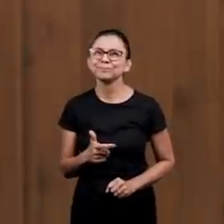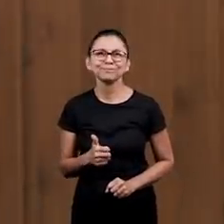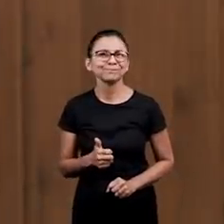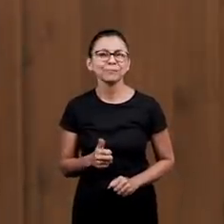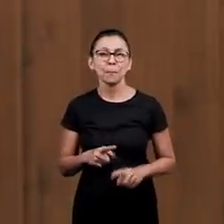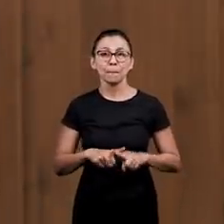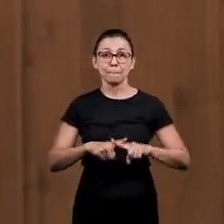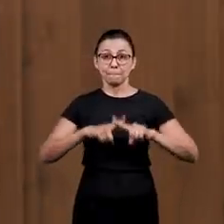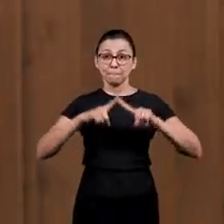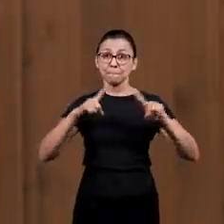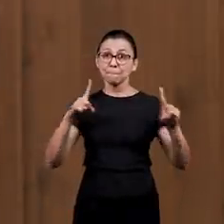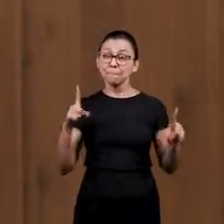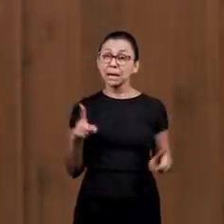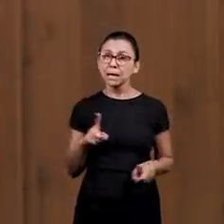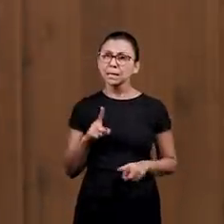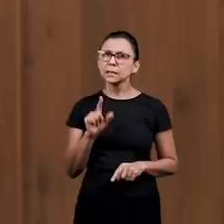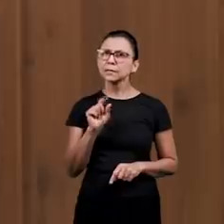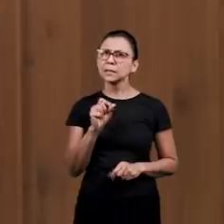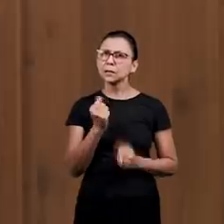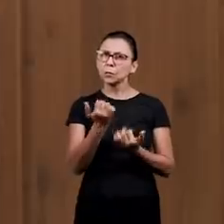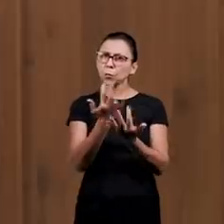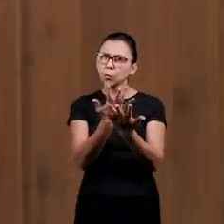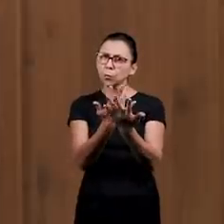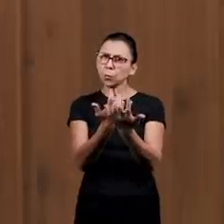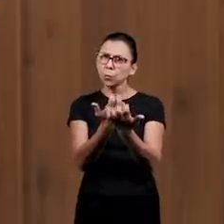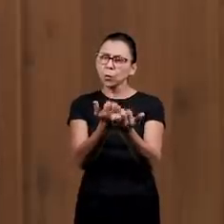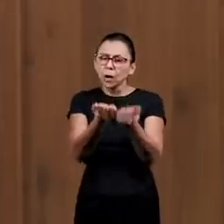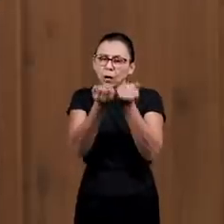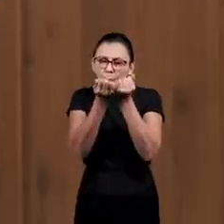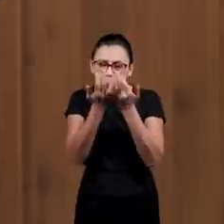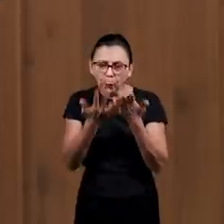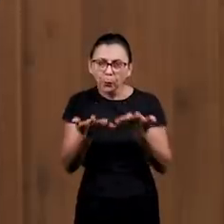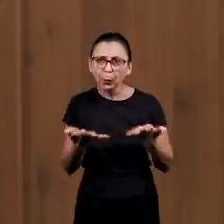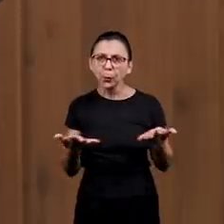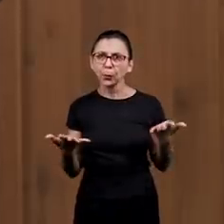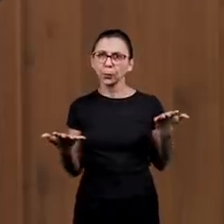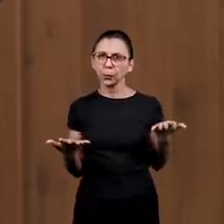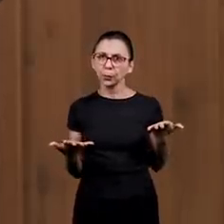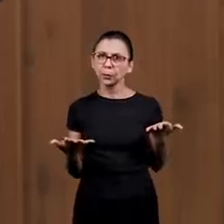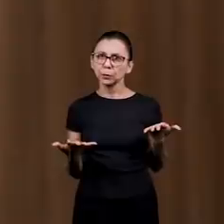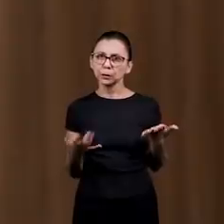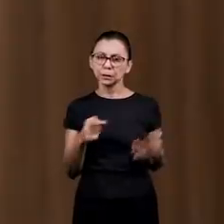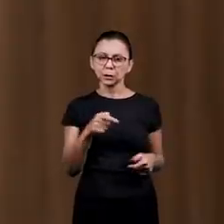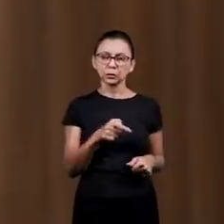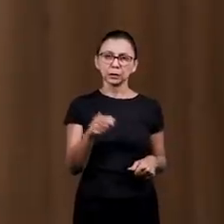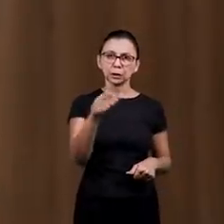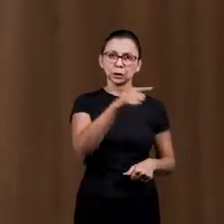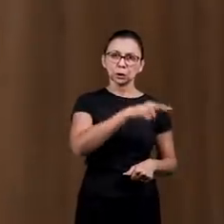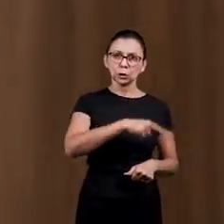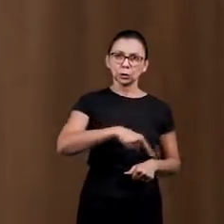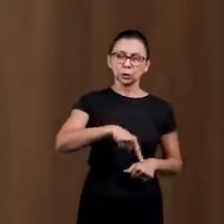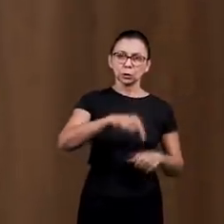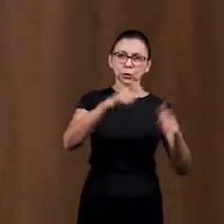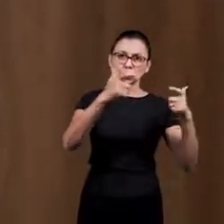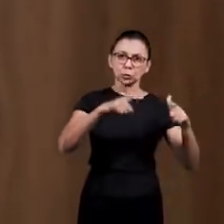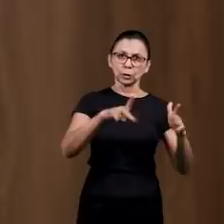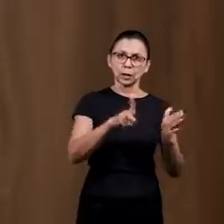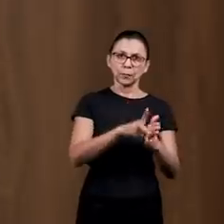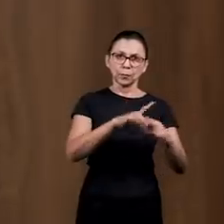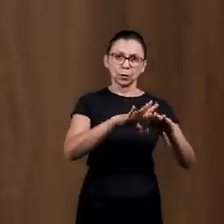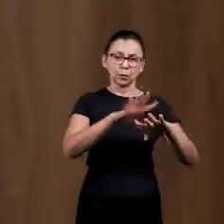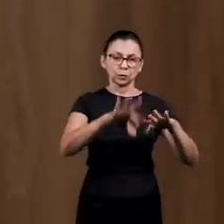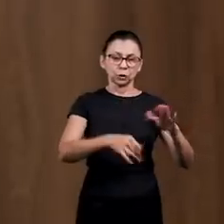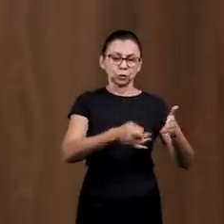no lagar. E o que isso significa, intermediários? Nós vimos na aula passada também. Malhar o trigo